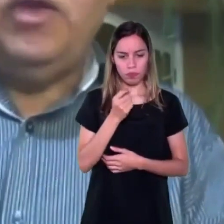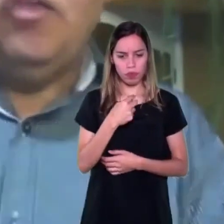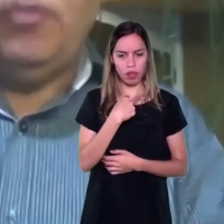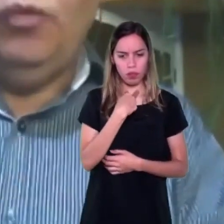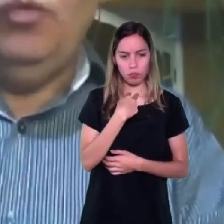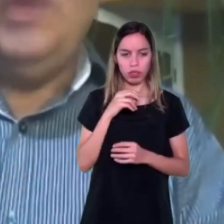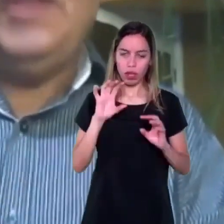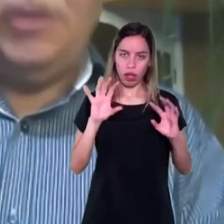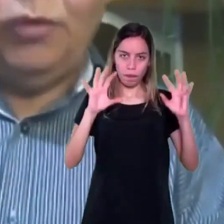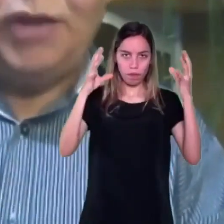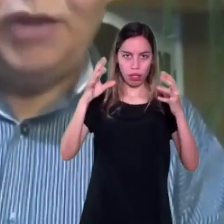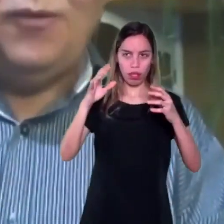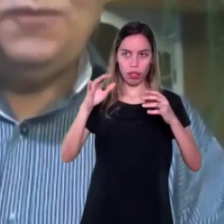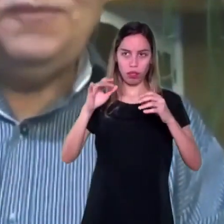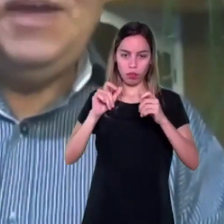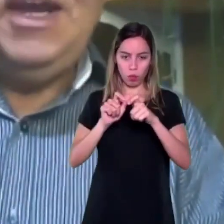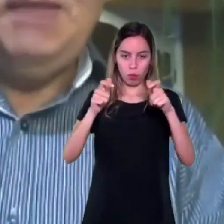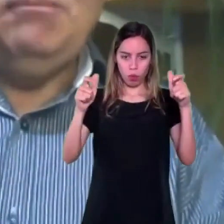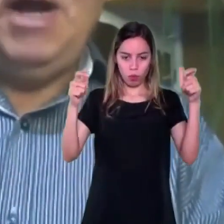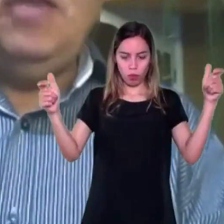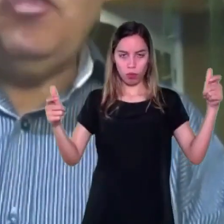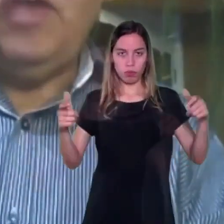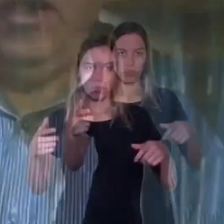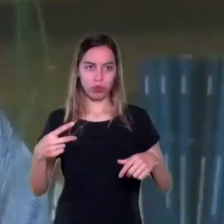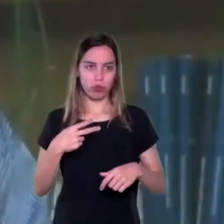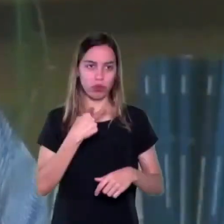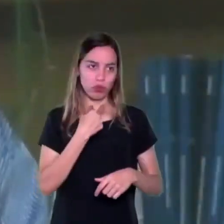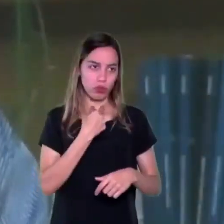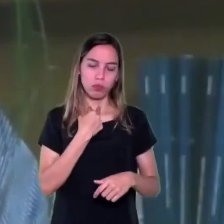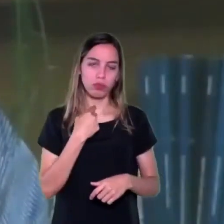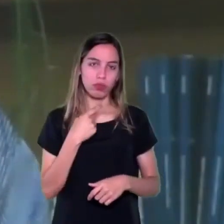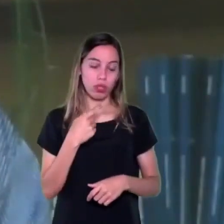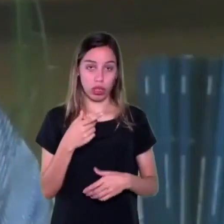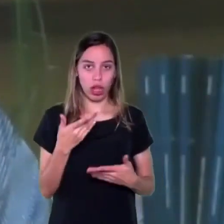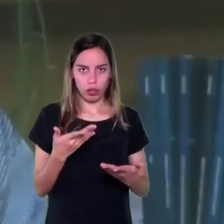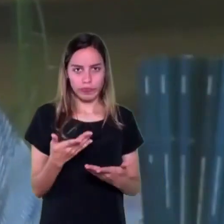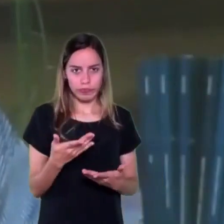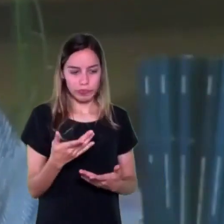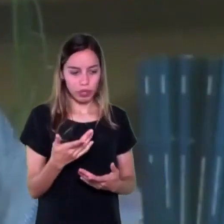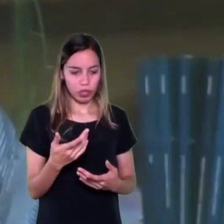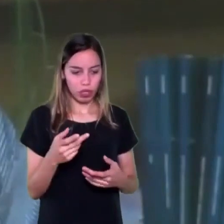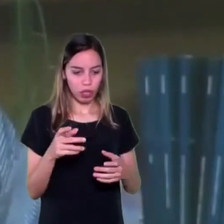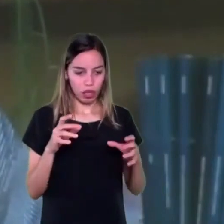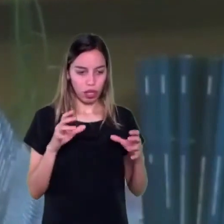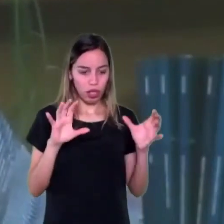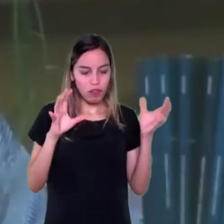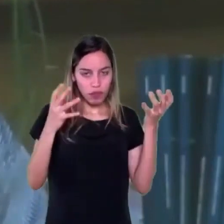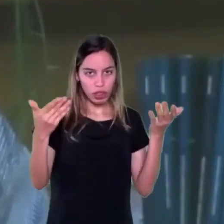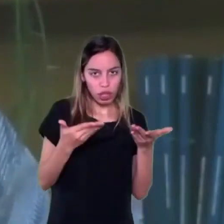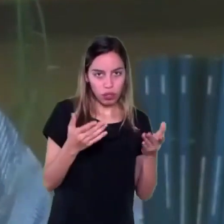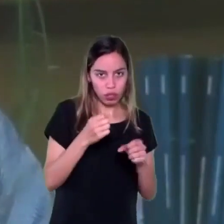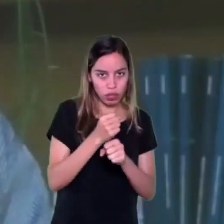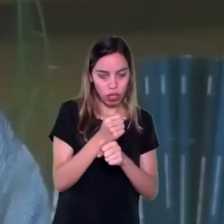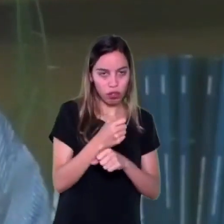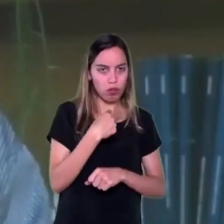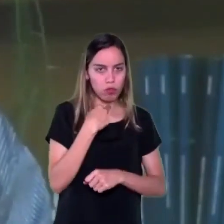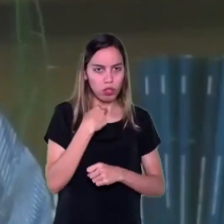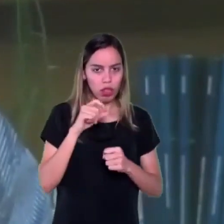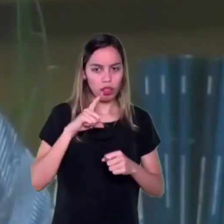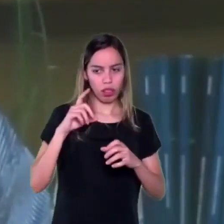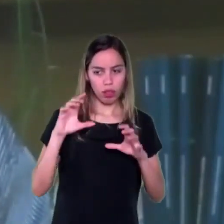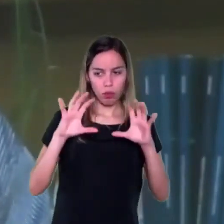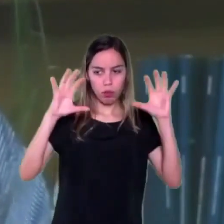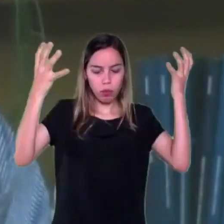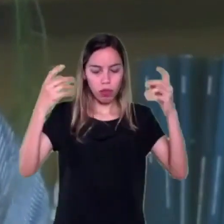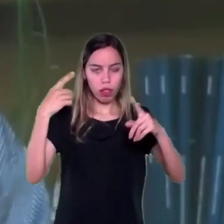em decorrência do ano eleitoral, mas e a cidade, então, comemorou, como sempre